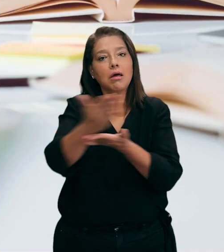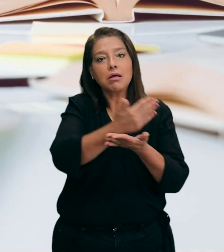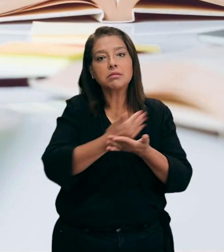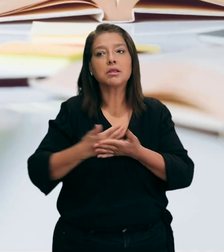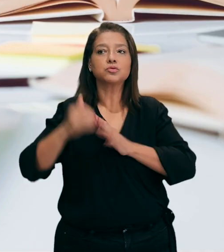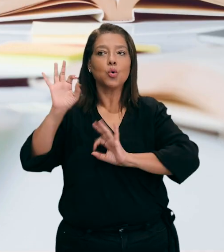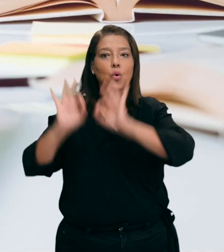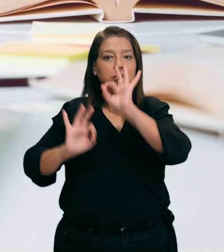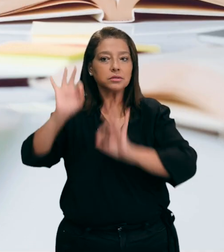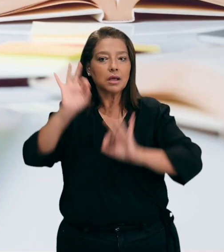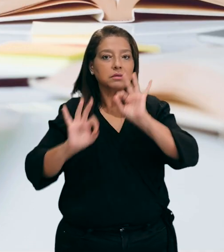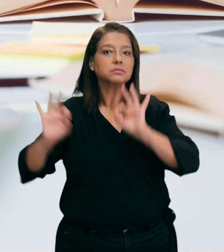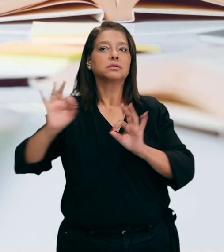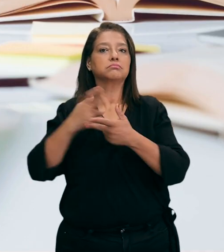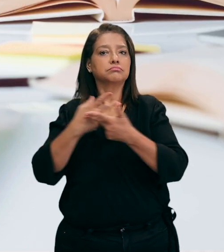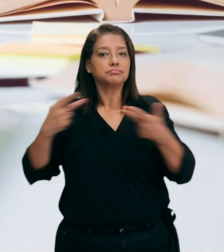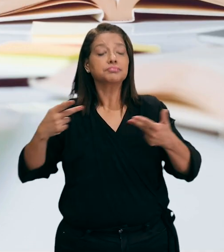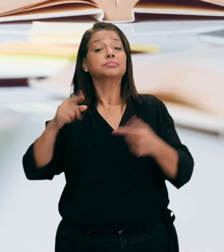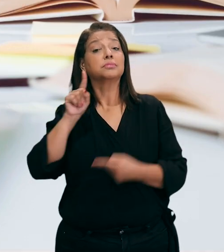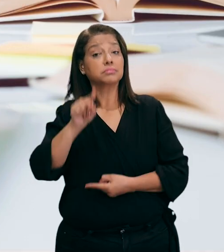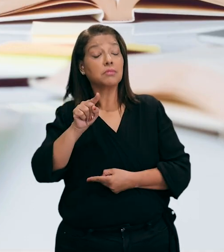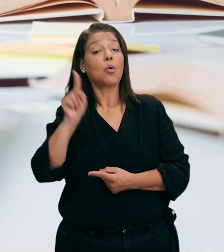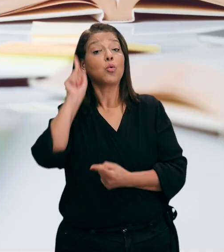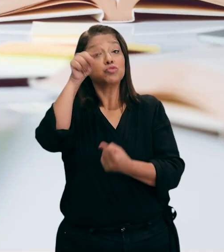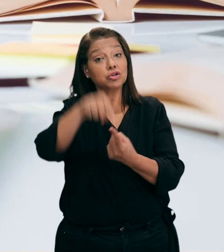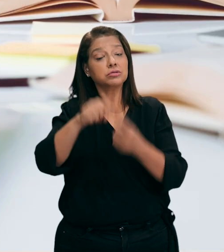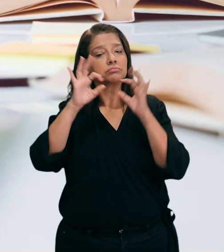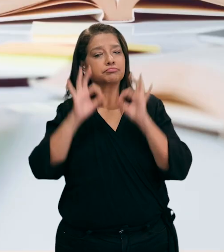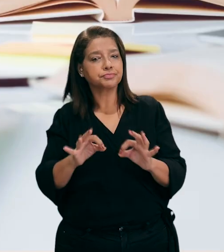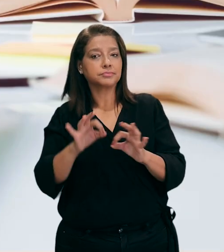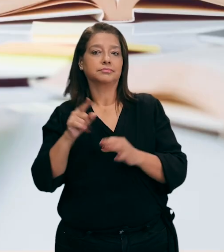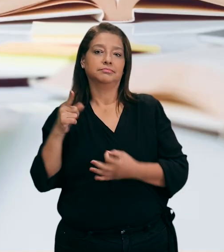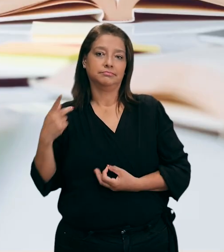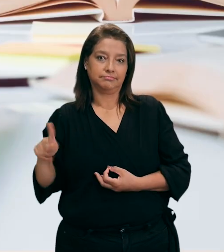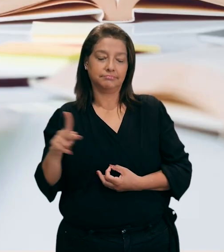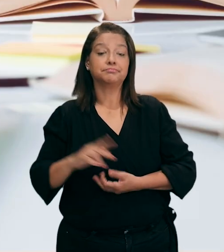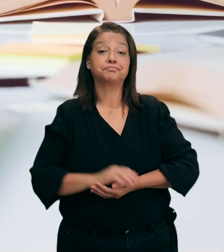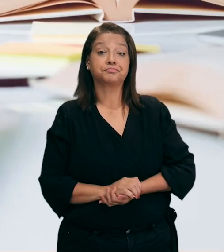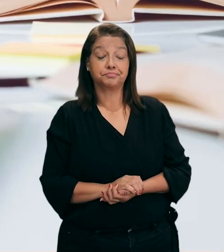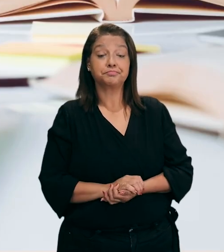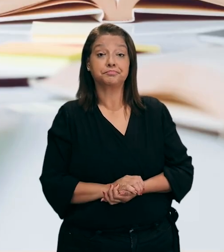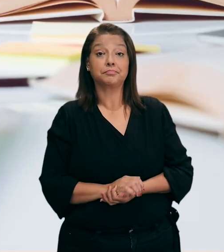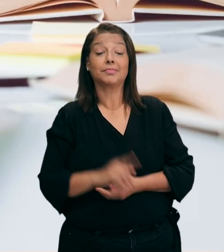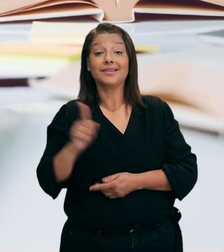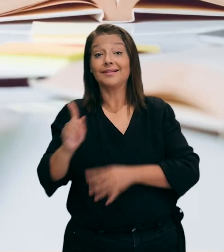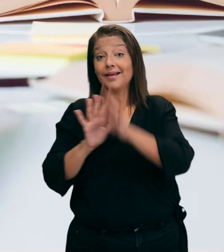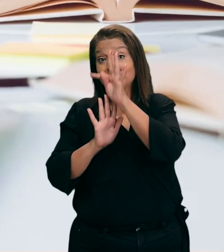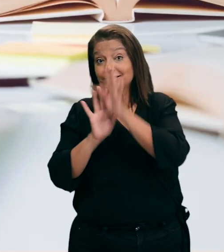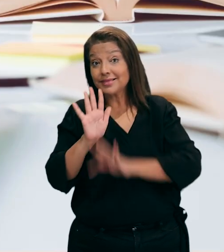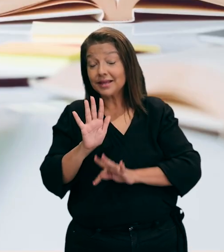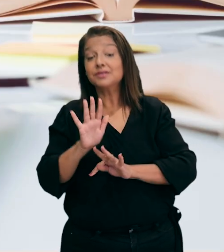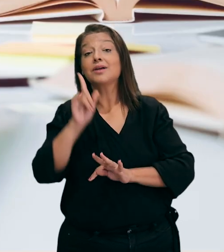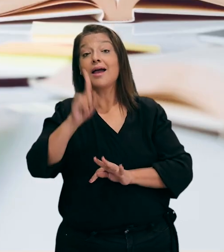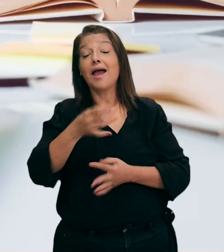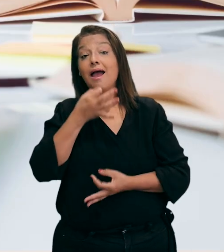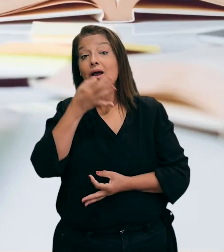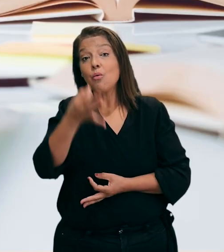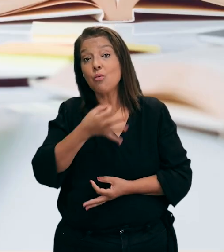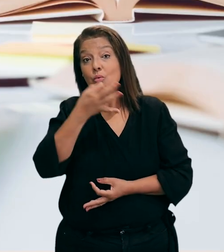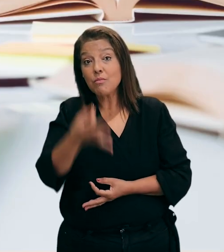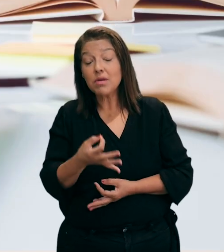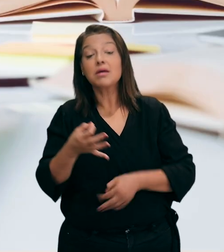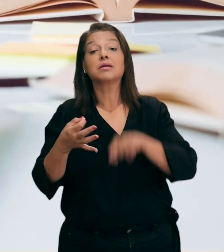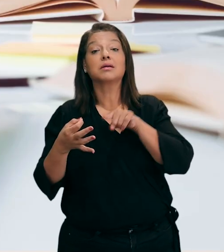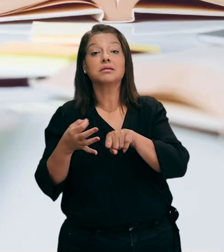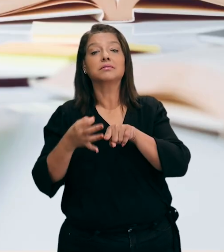organização lógica e o tom objetivo. Já o texto argumentativo, como é o